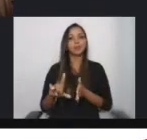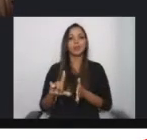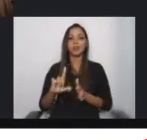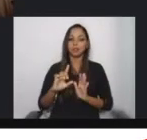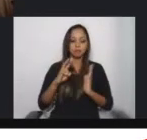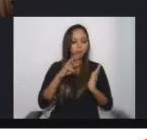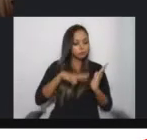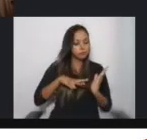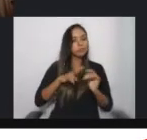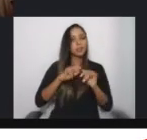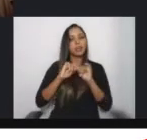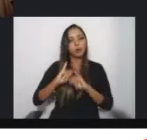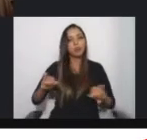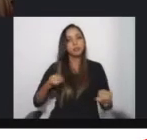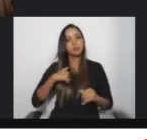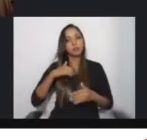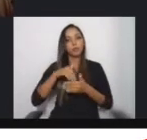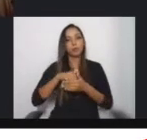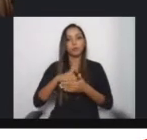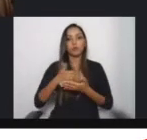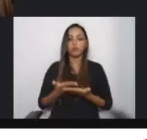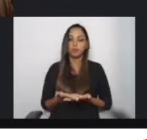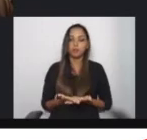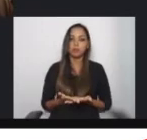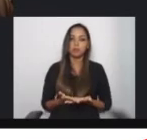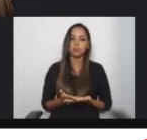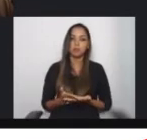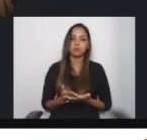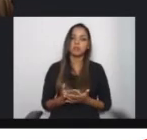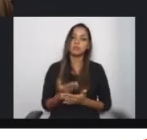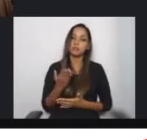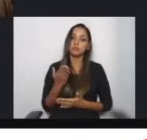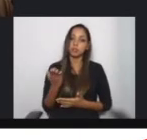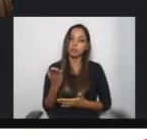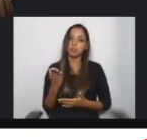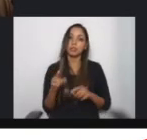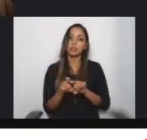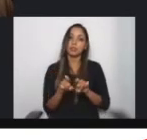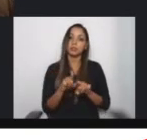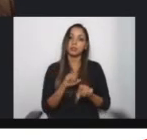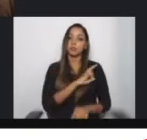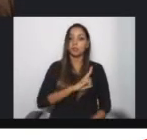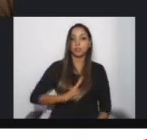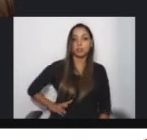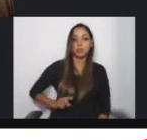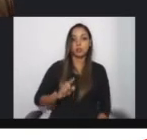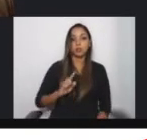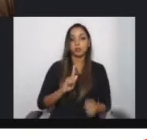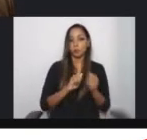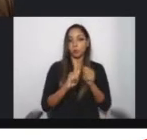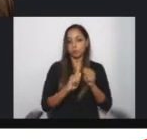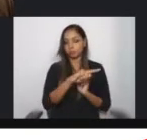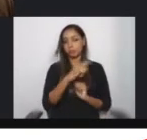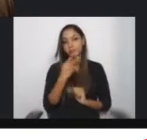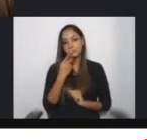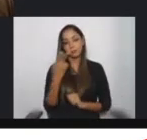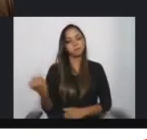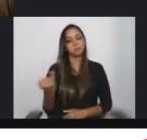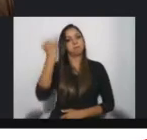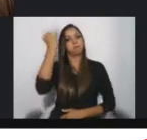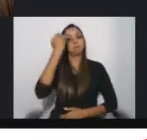acreditar realmente, como foi bem falado, tanto por ele como pelo vereador Gustavo, né, a importância. A gente sabe, né, o nosso